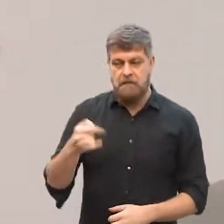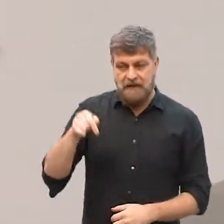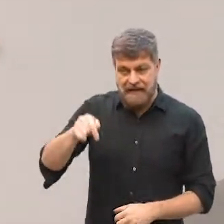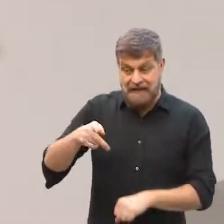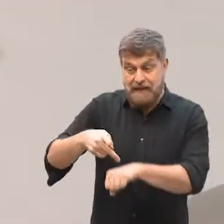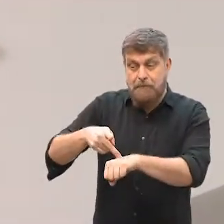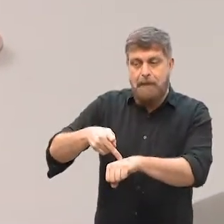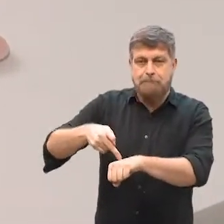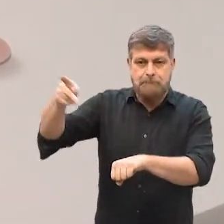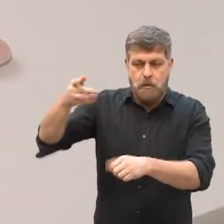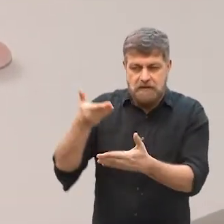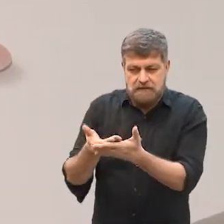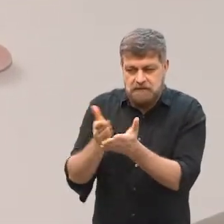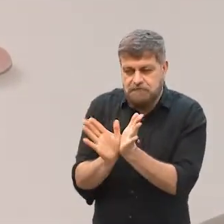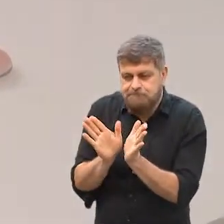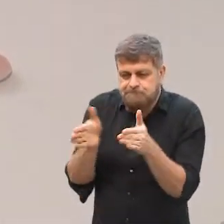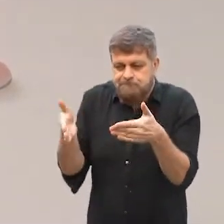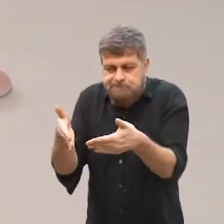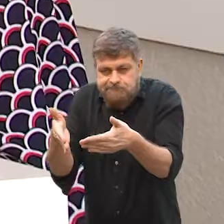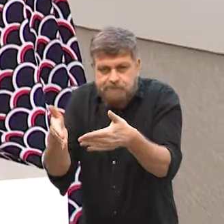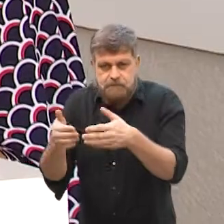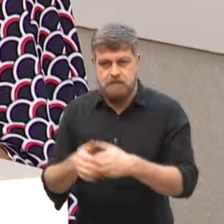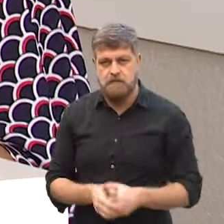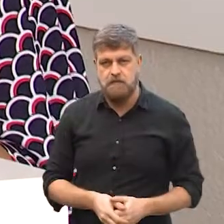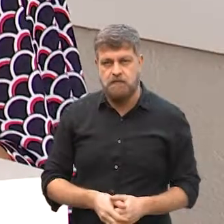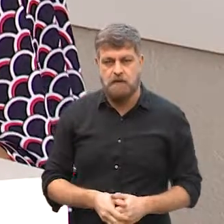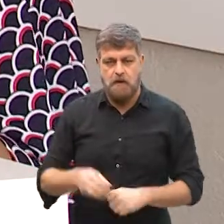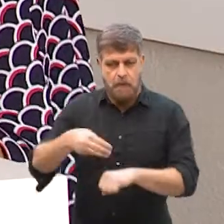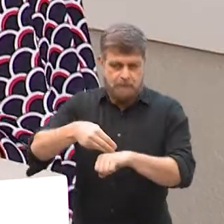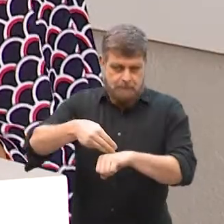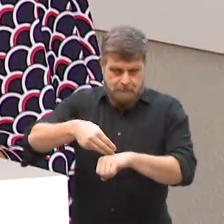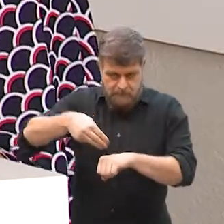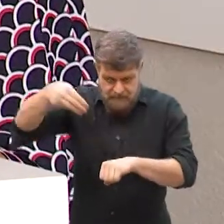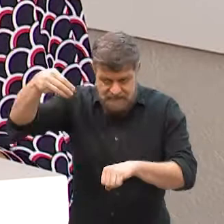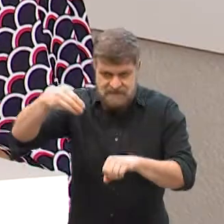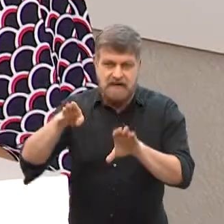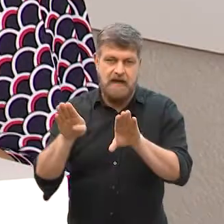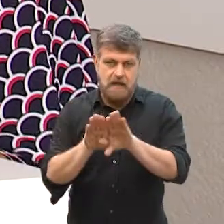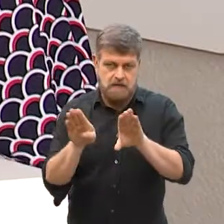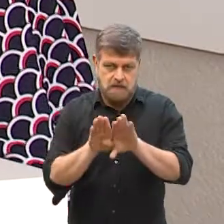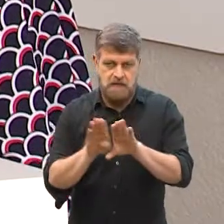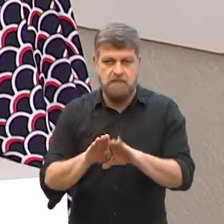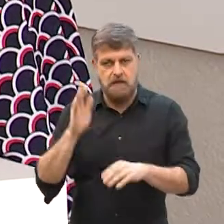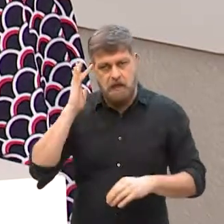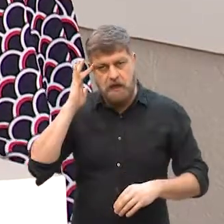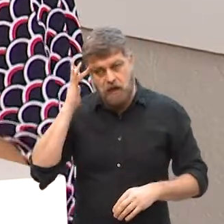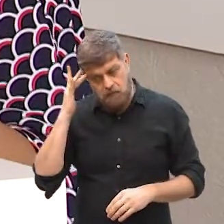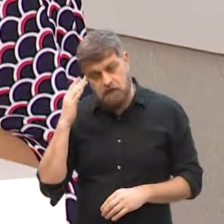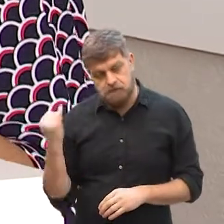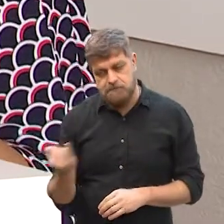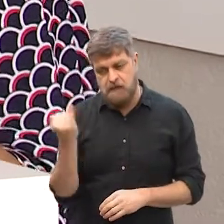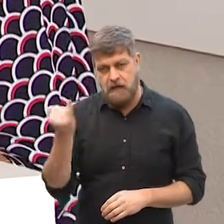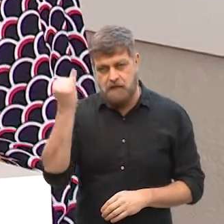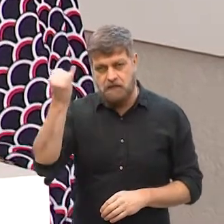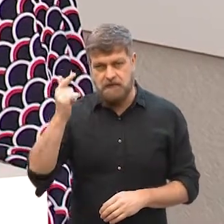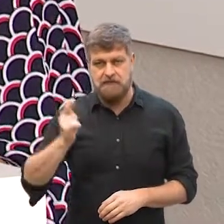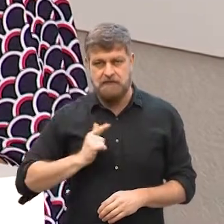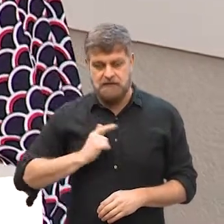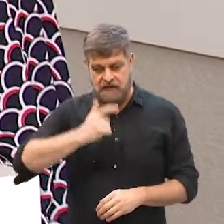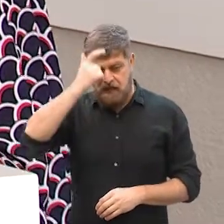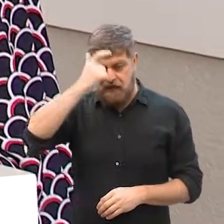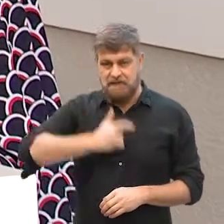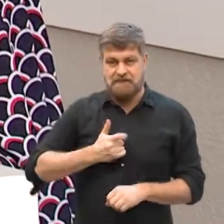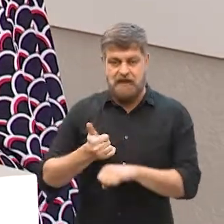uma especialização pelo menos, né? E o mestrado também, se possível, eu acho que... Porque, assim, requer investimento, não é